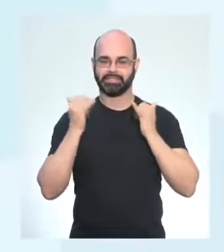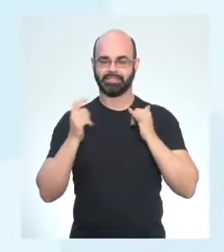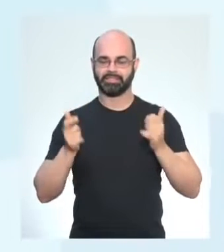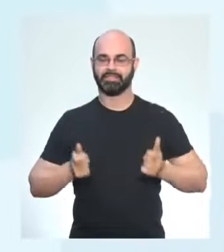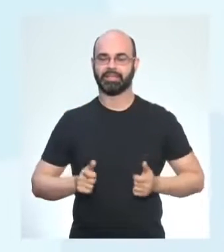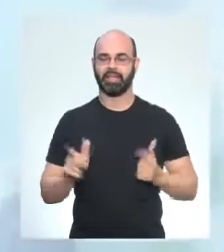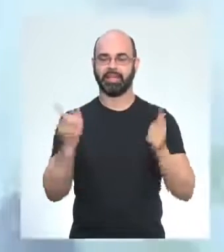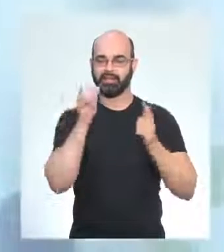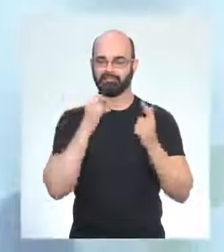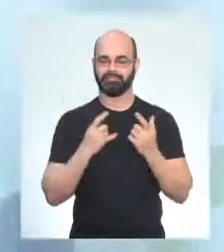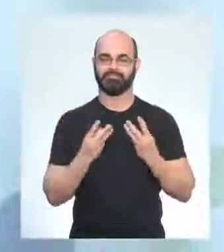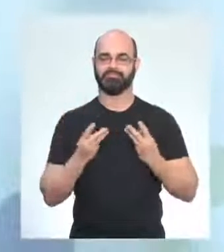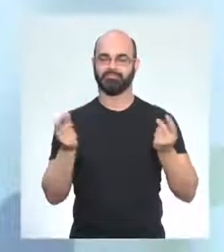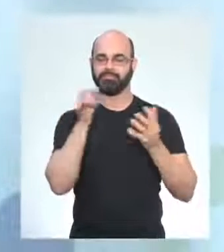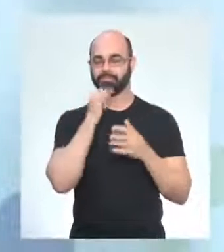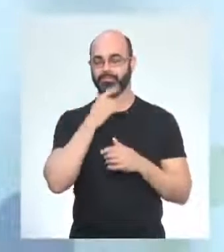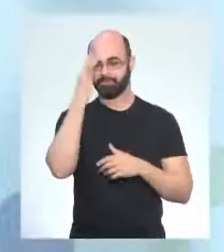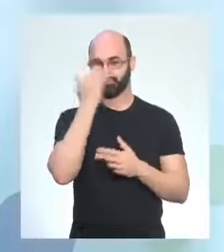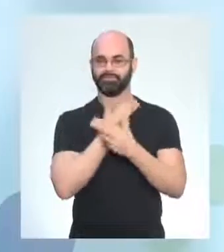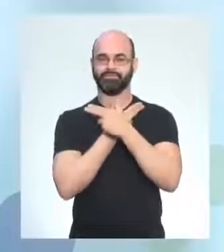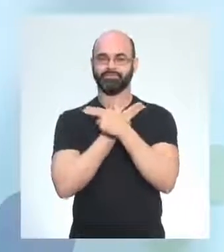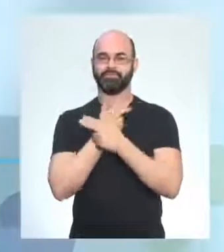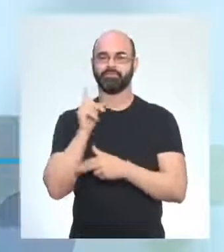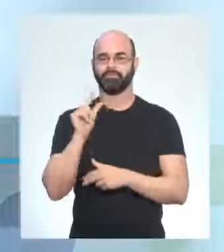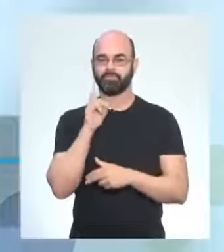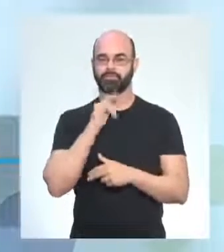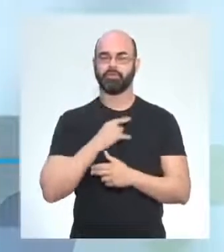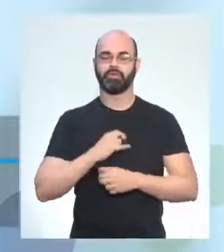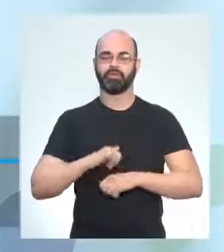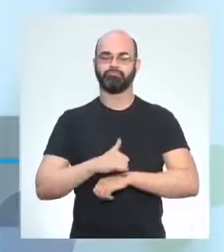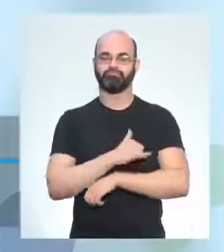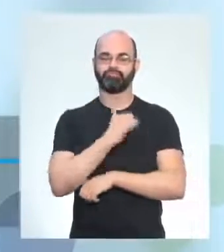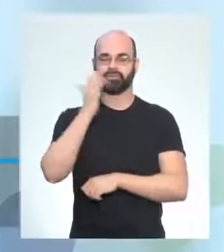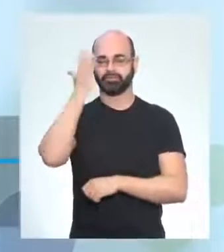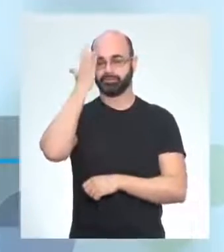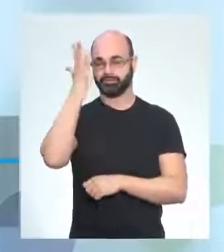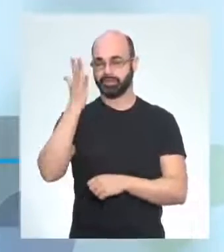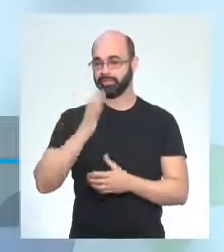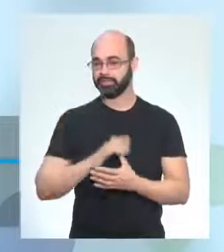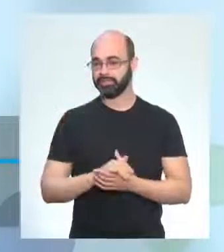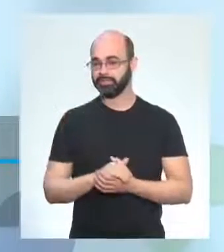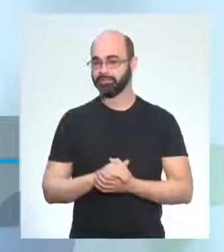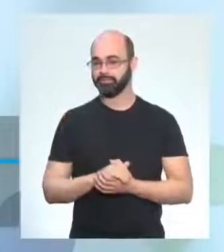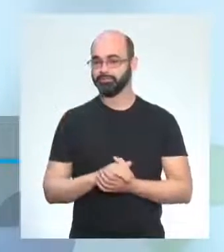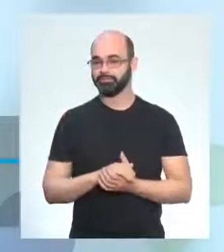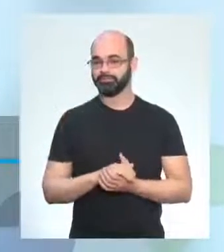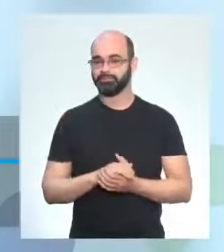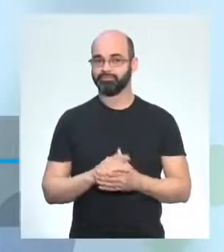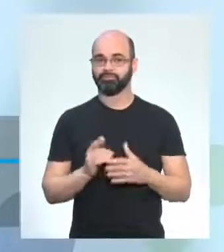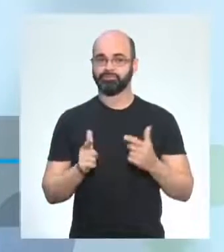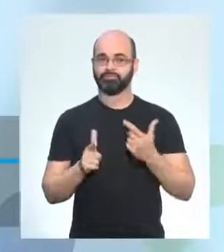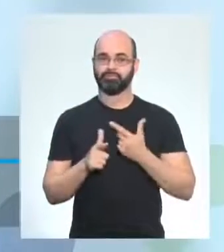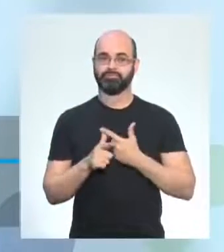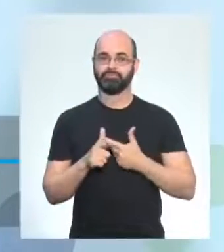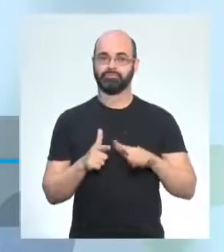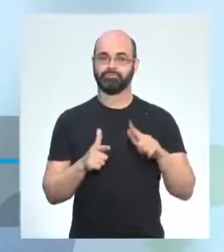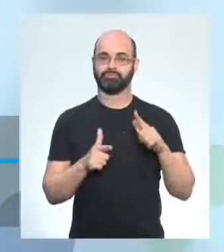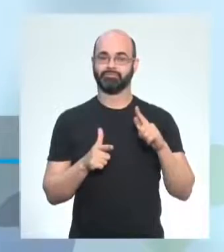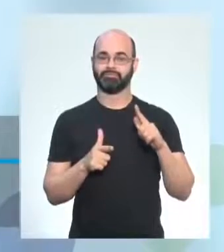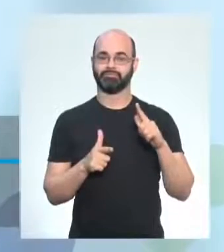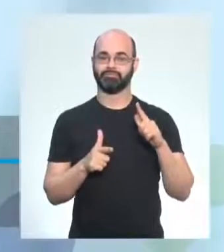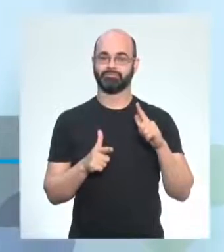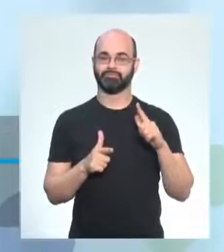ter hipotiroidismo e gastar pouca energia, ela vai engordar com facilidade, vai ter uma série de outros